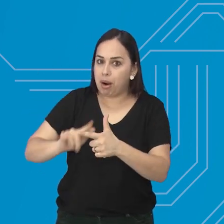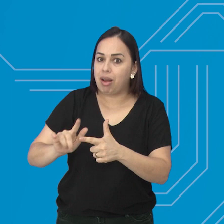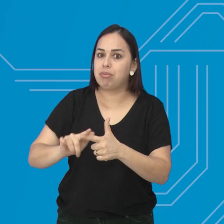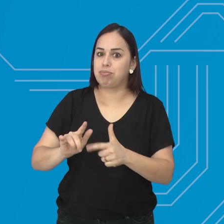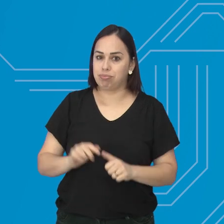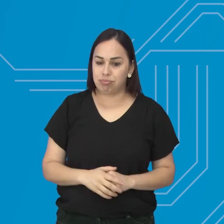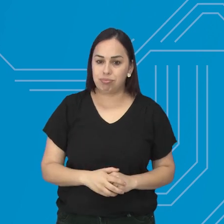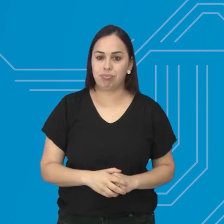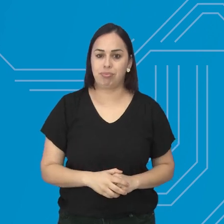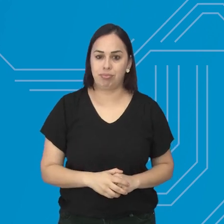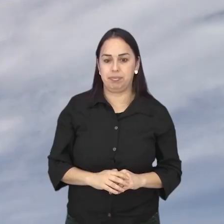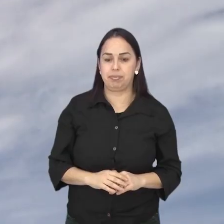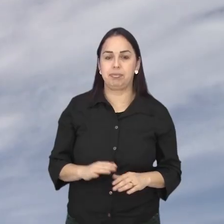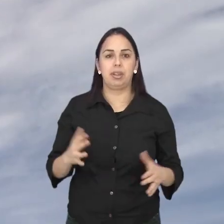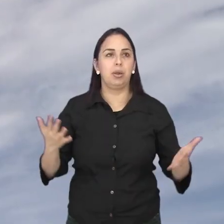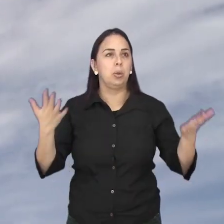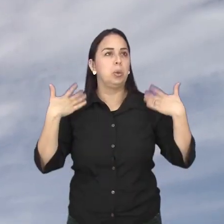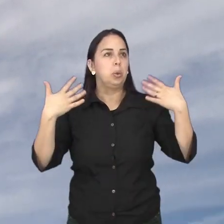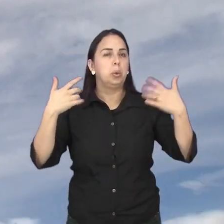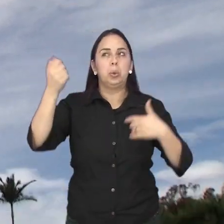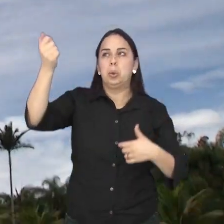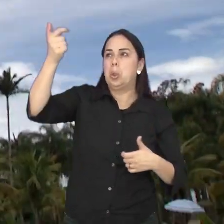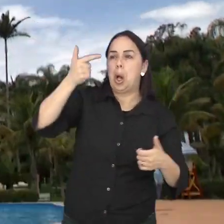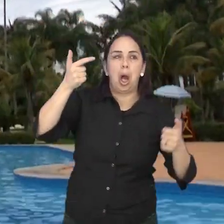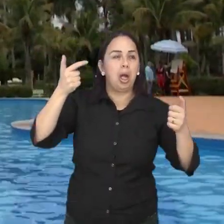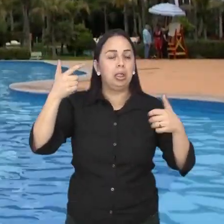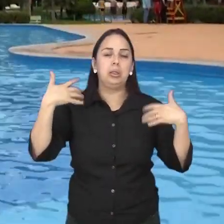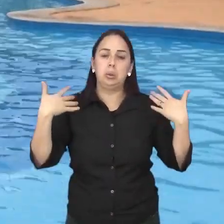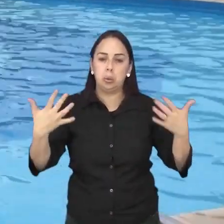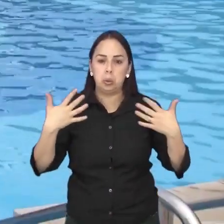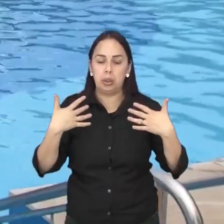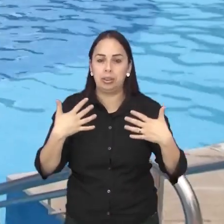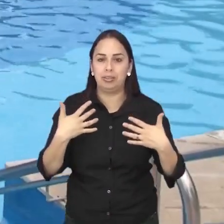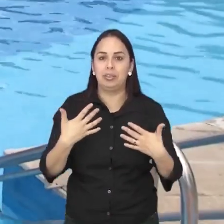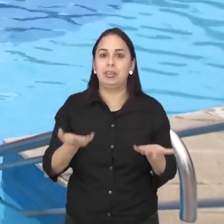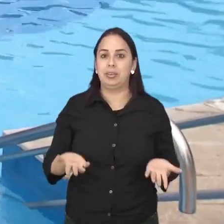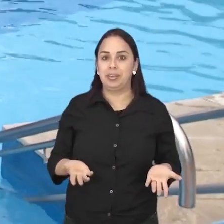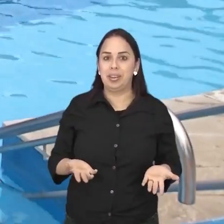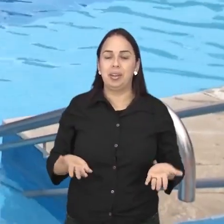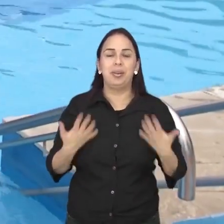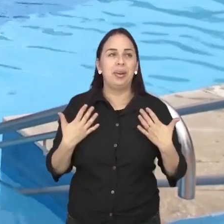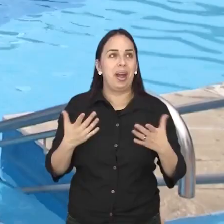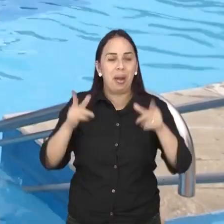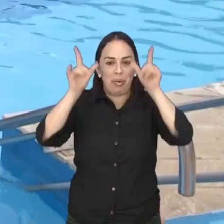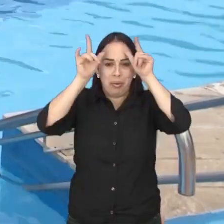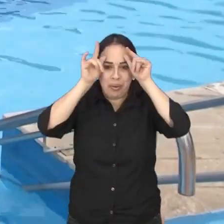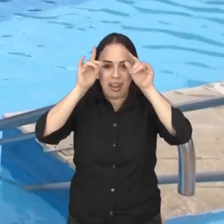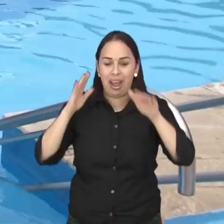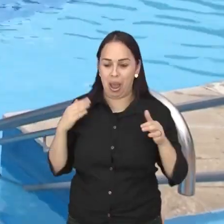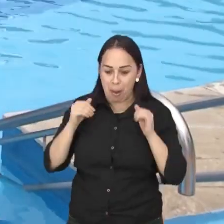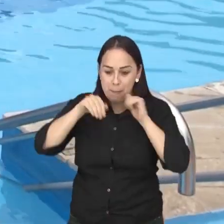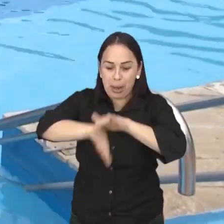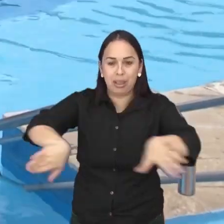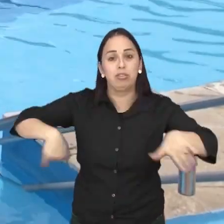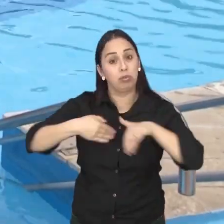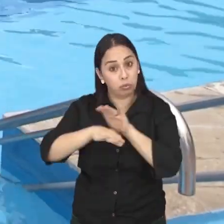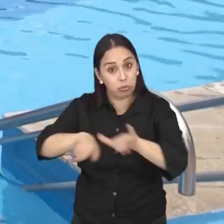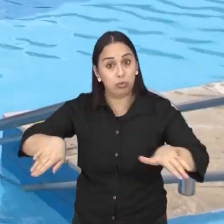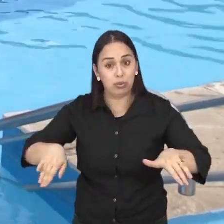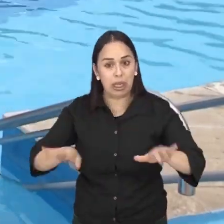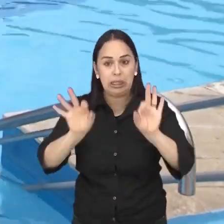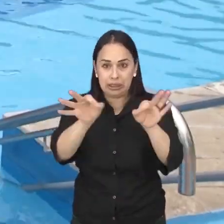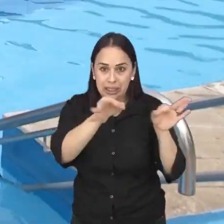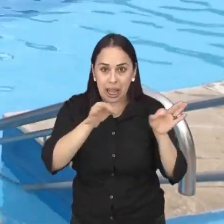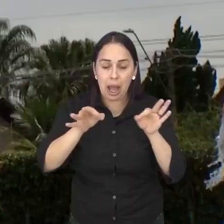problemas desagradáveis. Com a chegada do verão e do sol forte, uma das opções para se livrar do calor é mergulhar em